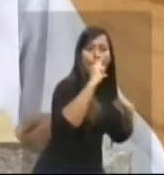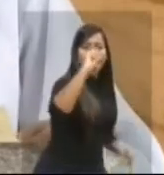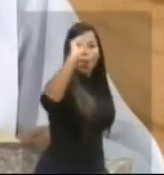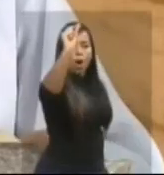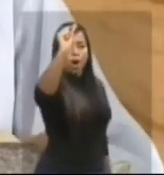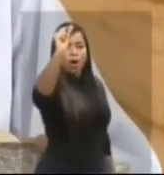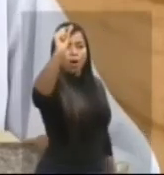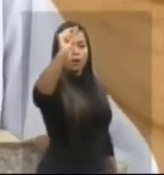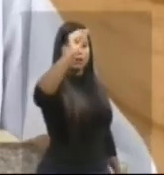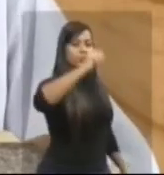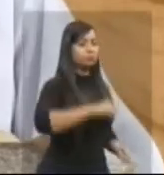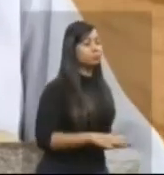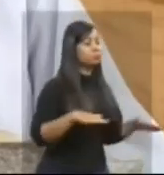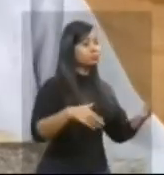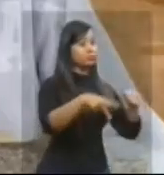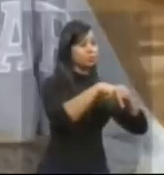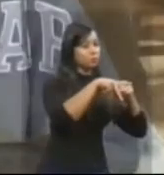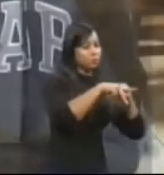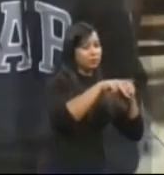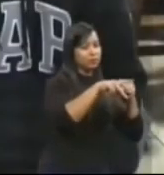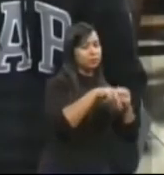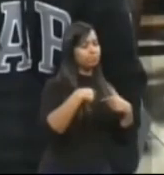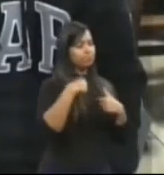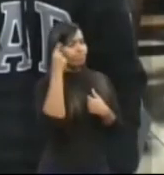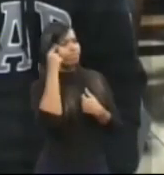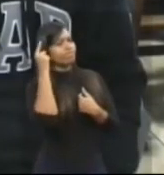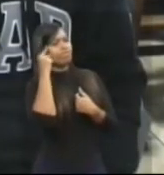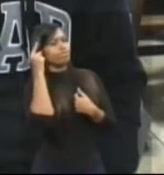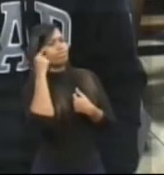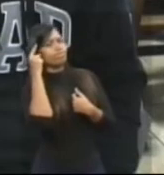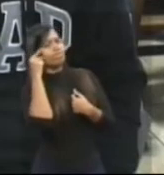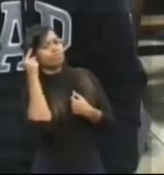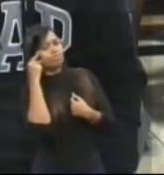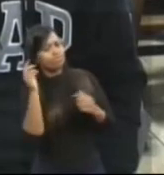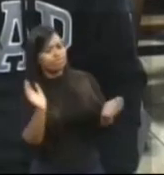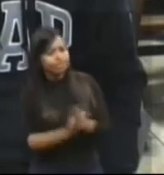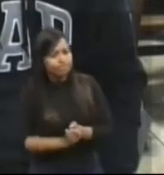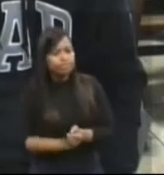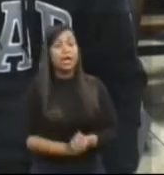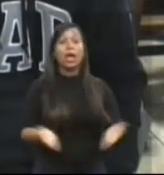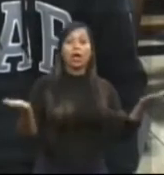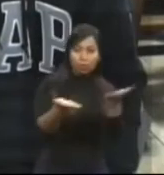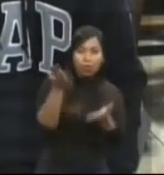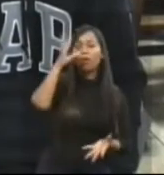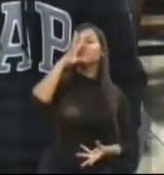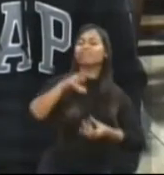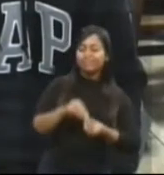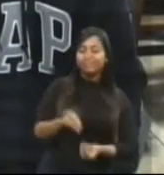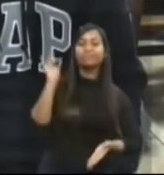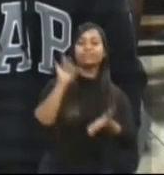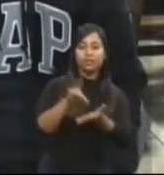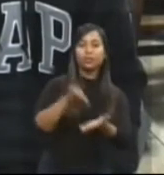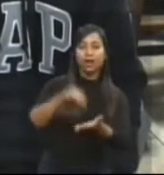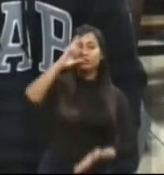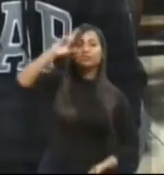deixou. Então Pedro caiu em si e disse: "Agora sei, de fato, que